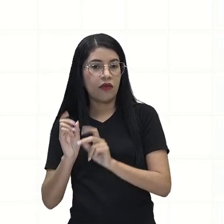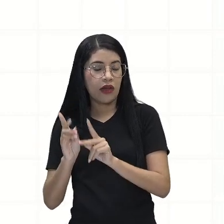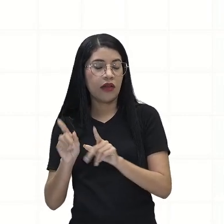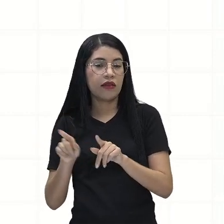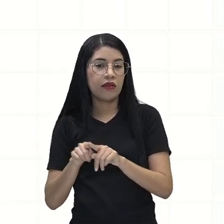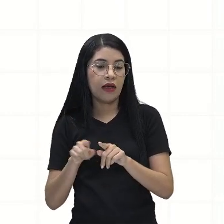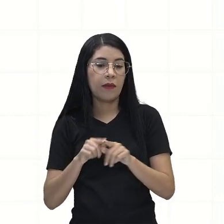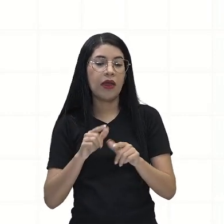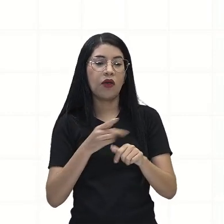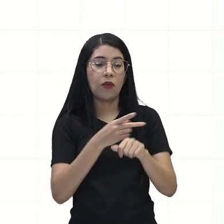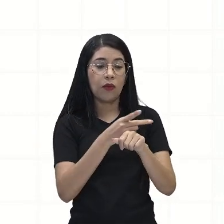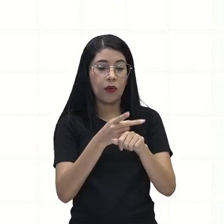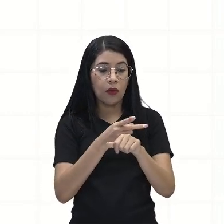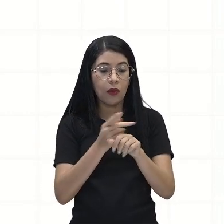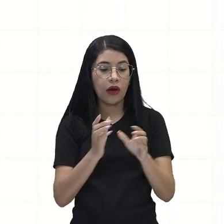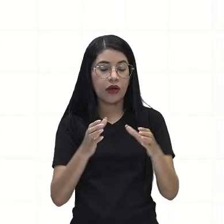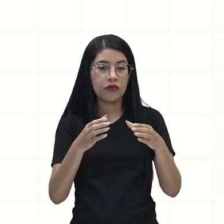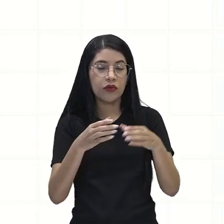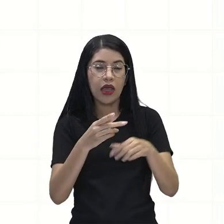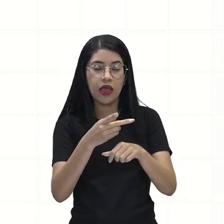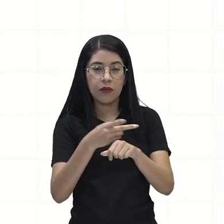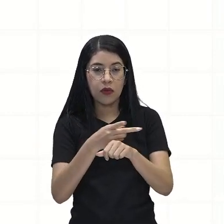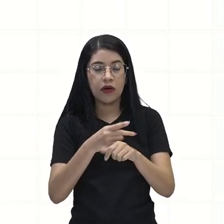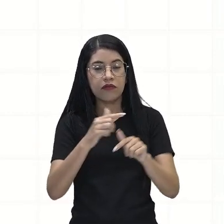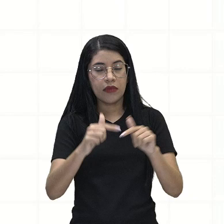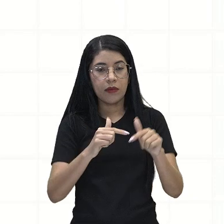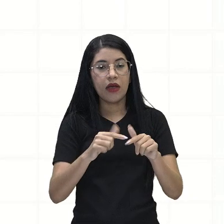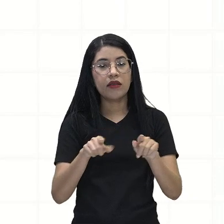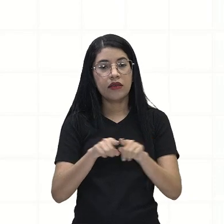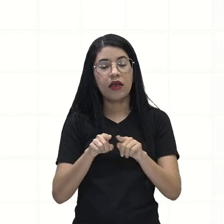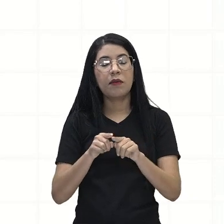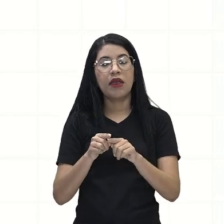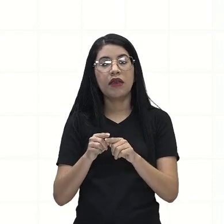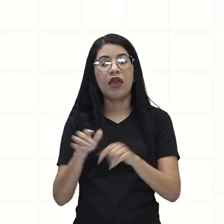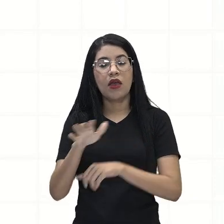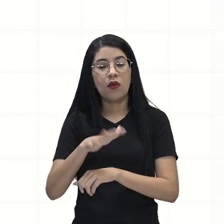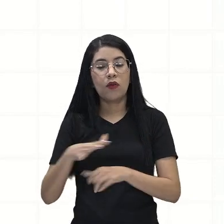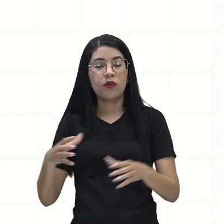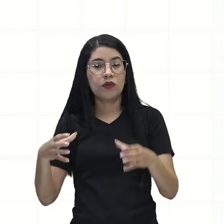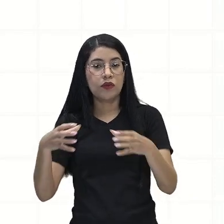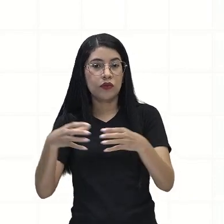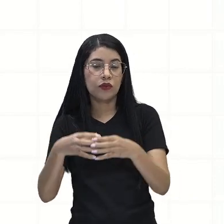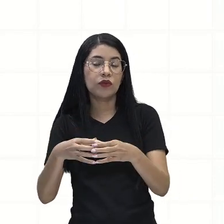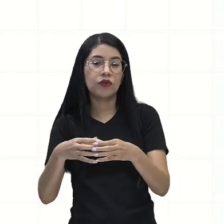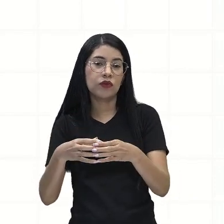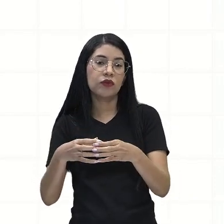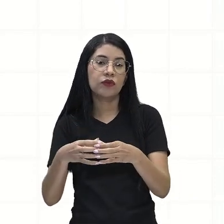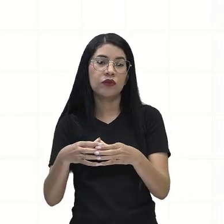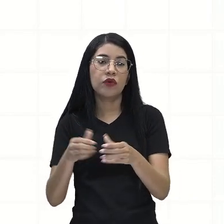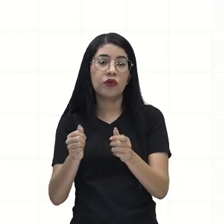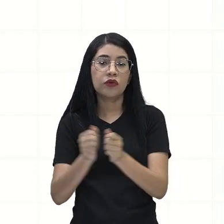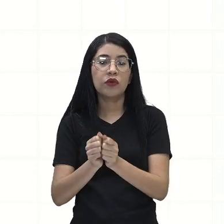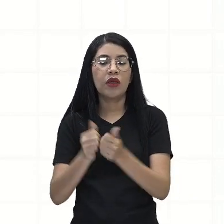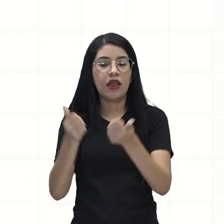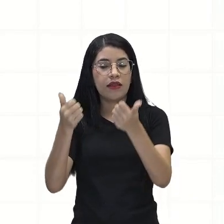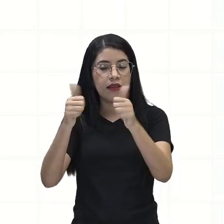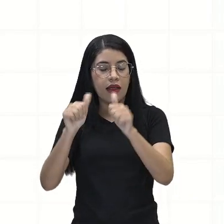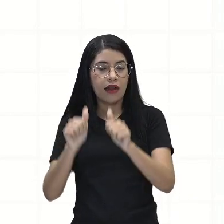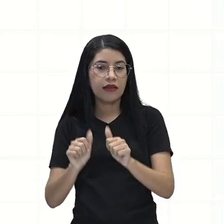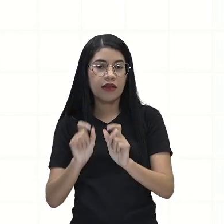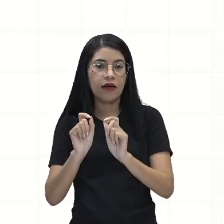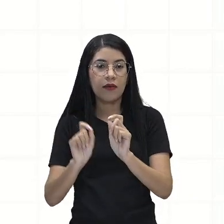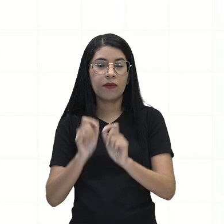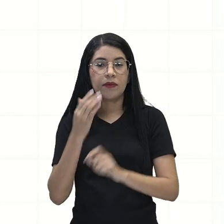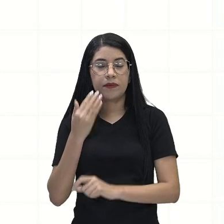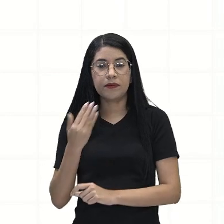trabalhando, você vai estar inserido nessa parcela da população, onde eu também posso fazer aí as análises. A gente vai